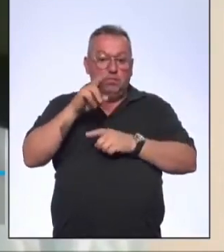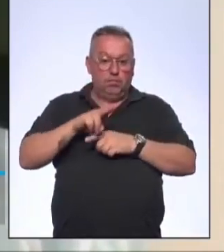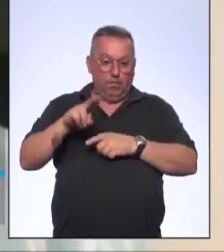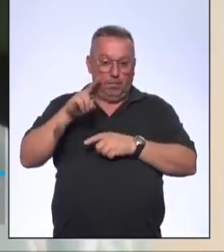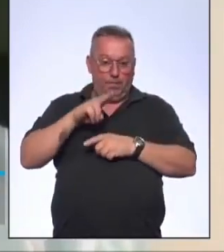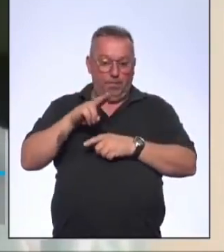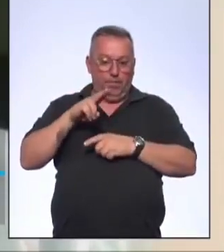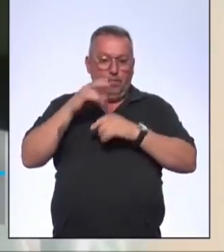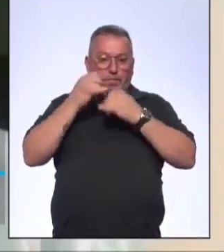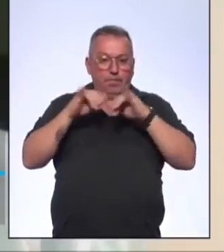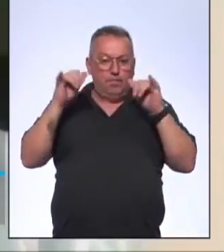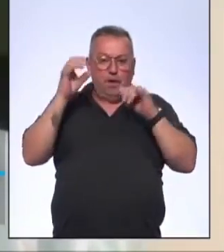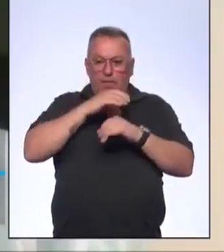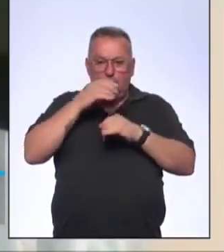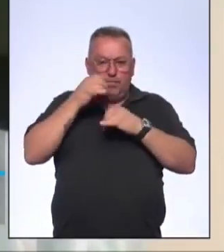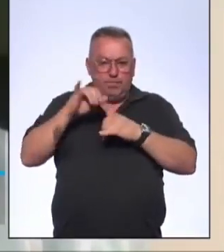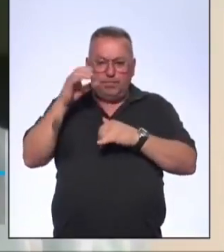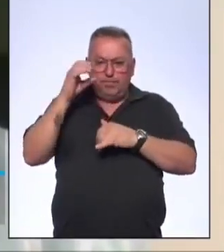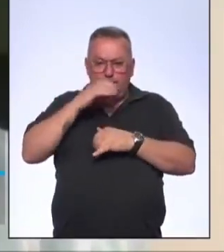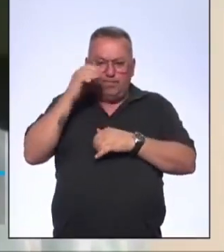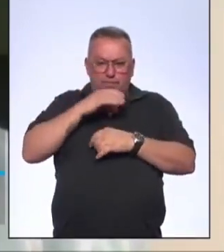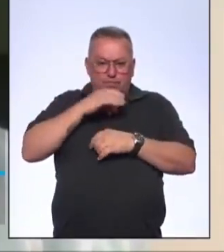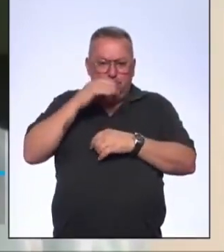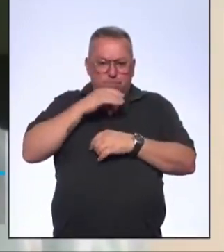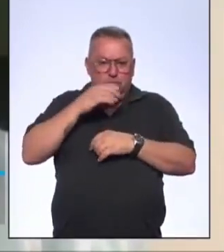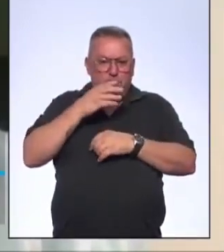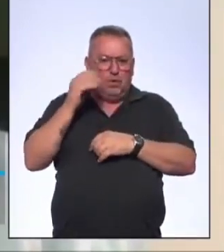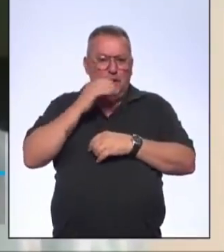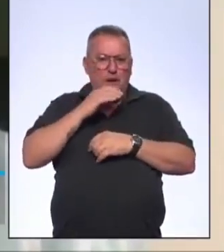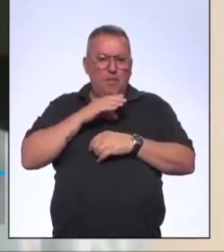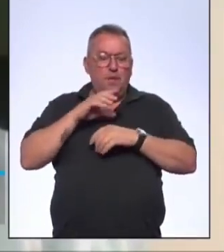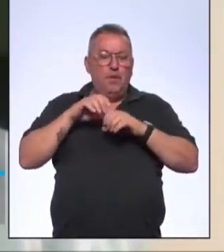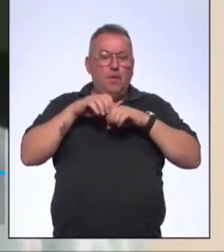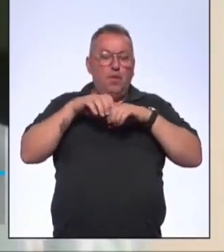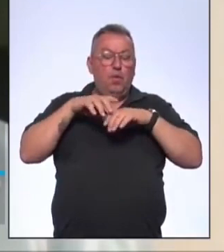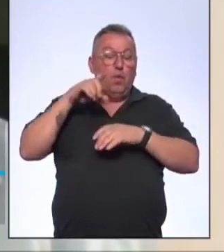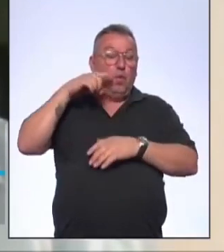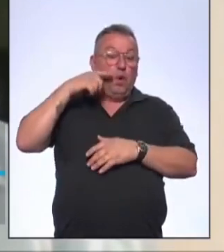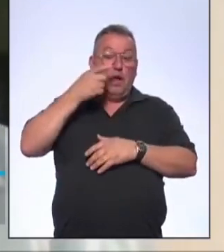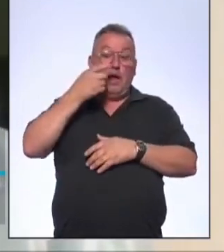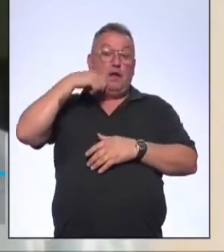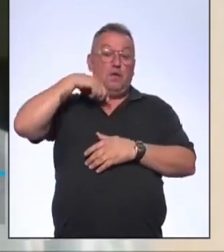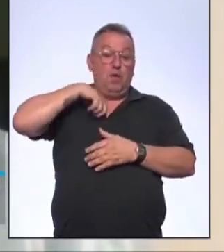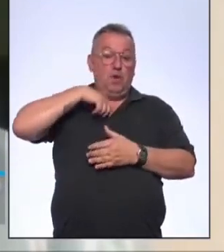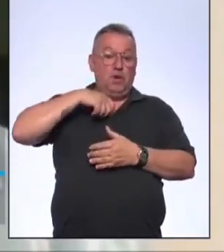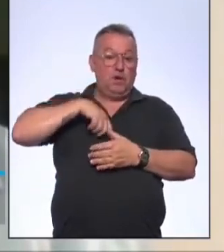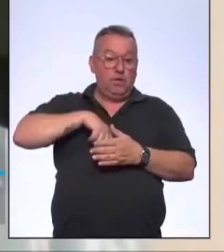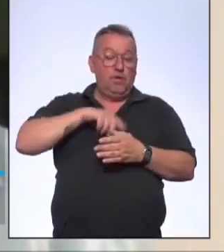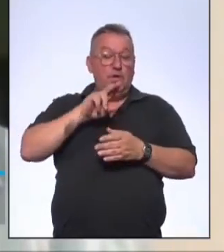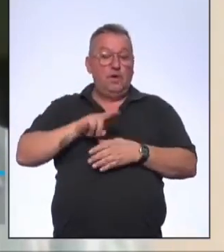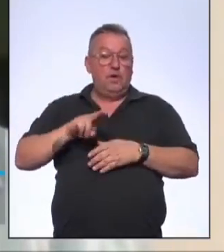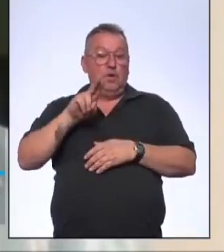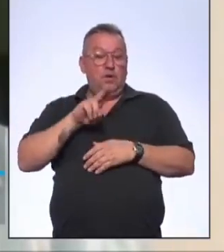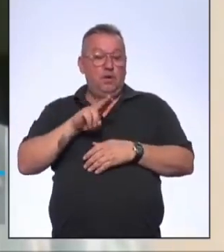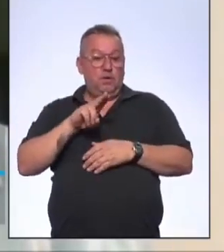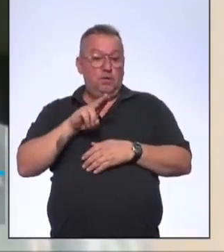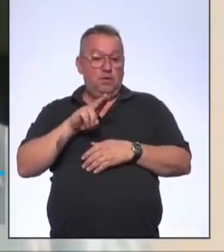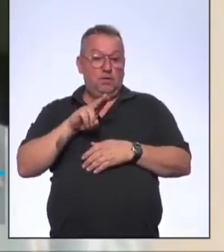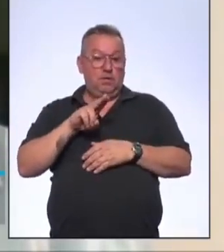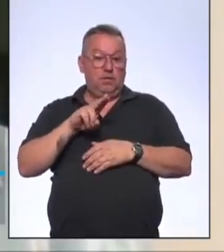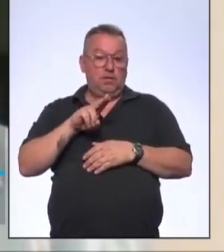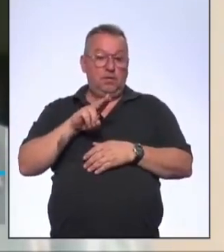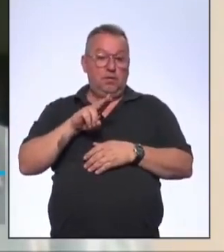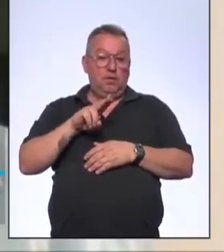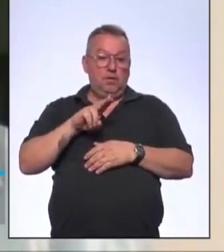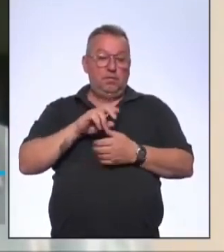impulsos elétricos rápidos, velocidade da luz, etc., o sistema endócrino vai estar usando os